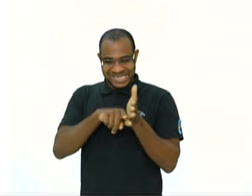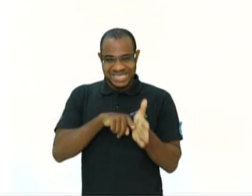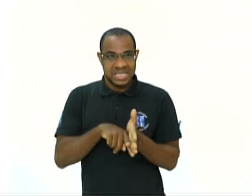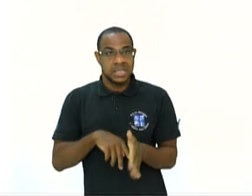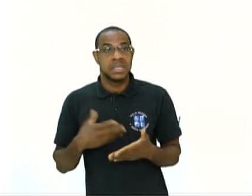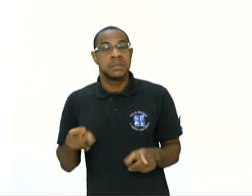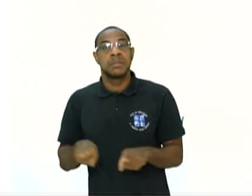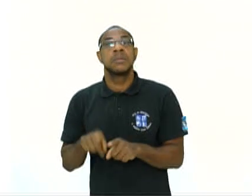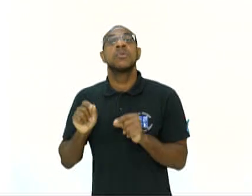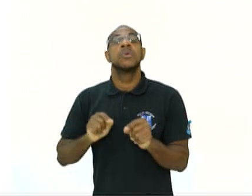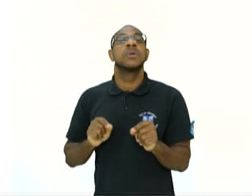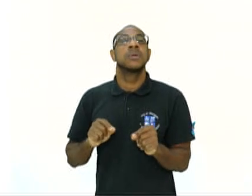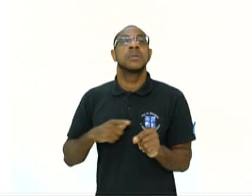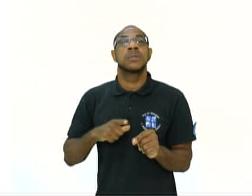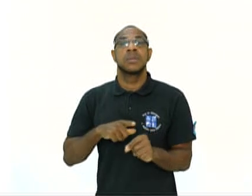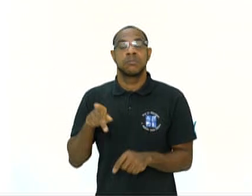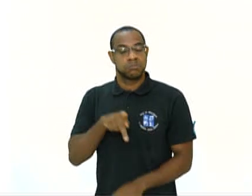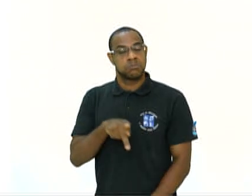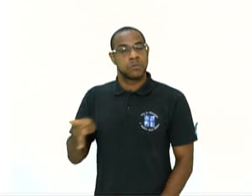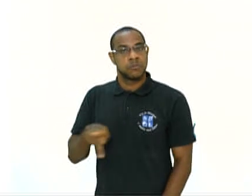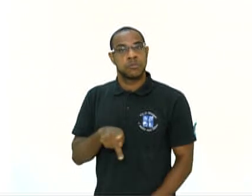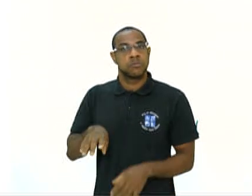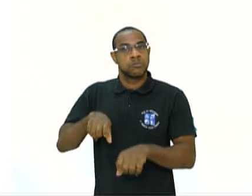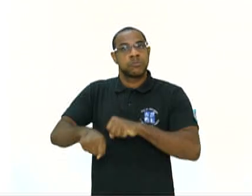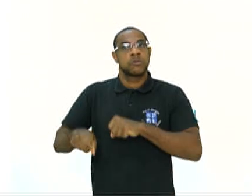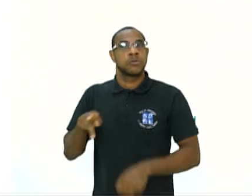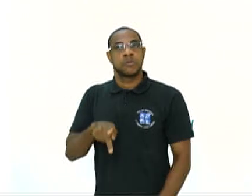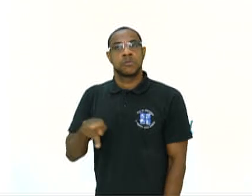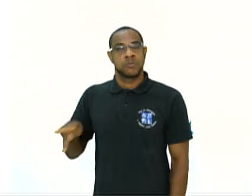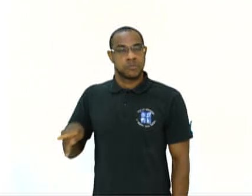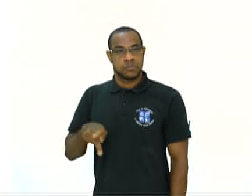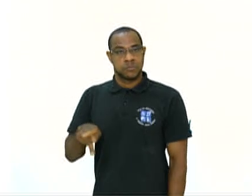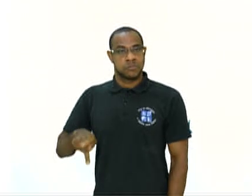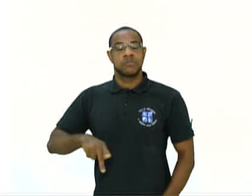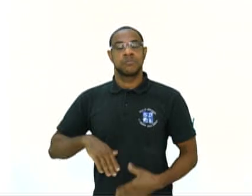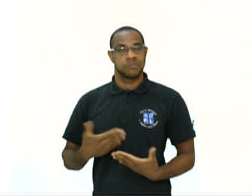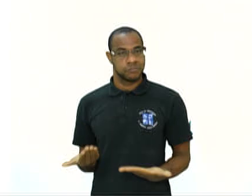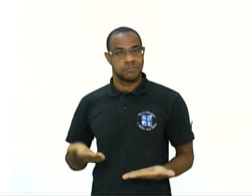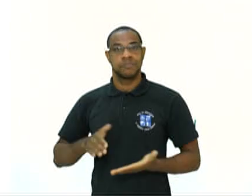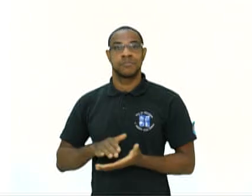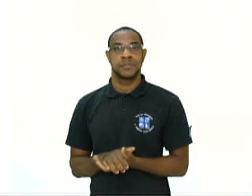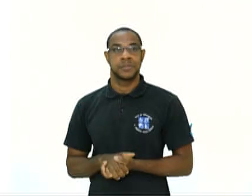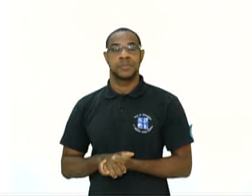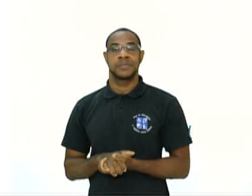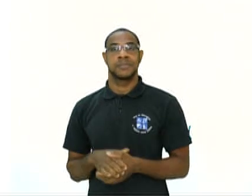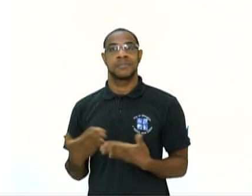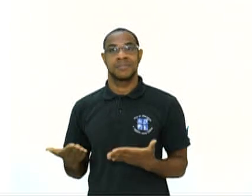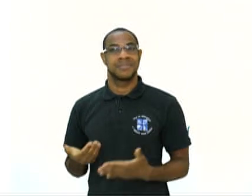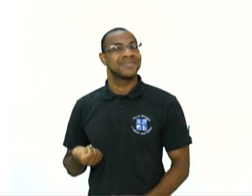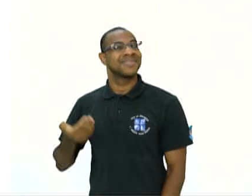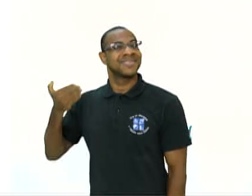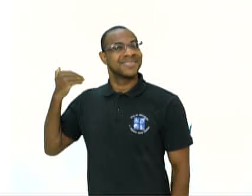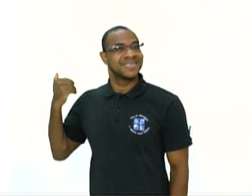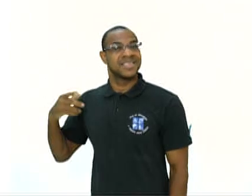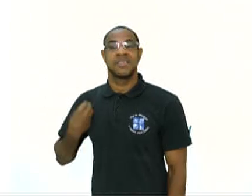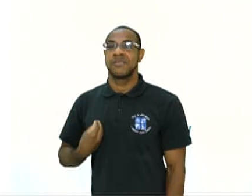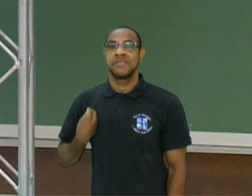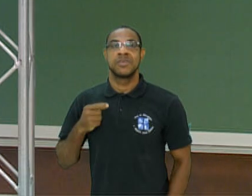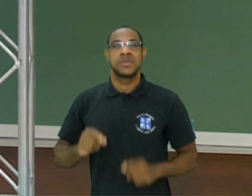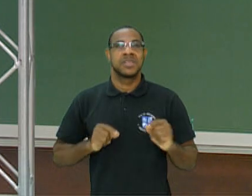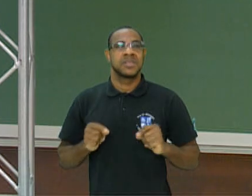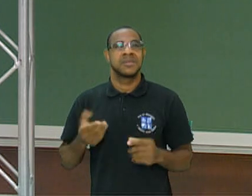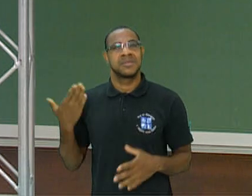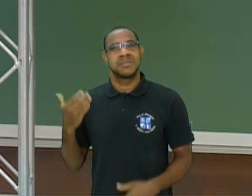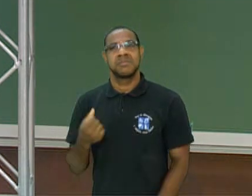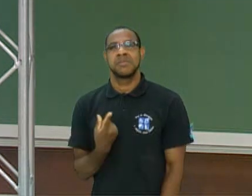E também se tornou professor do Instituto Tuskegee. Veja, para a época, ele viveu em meados